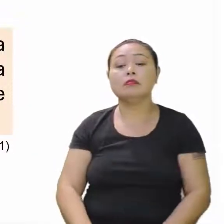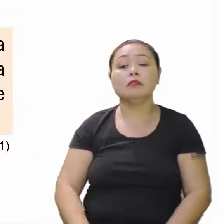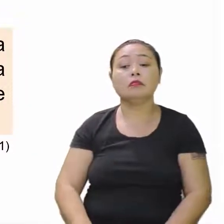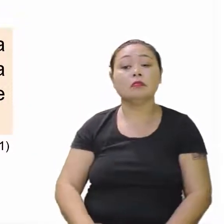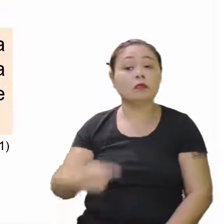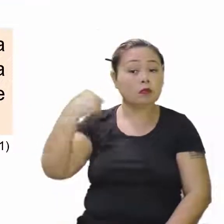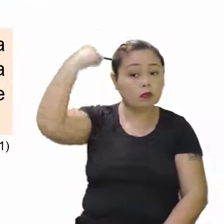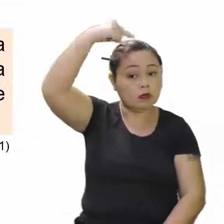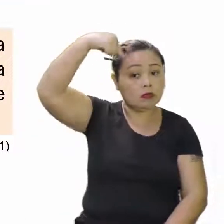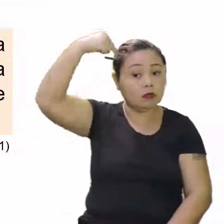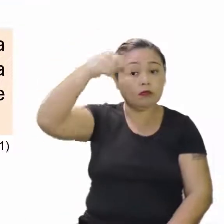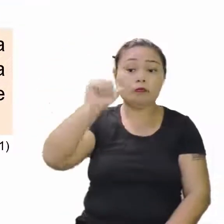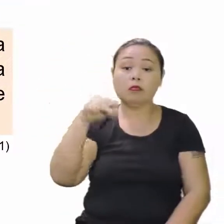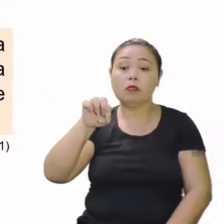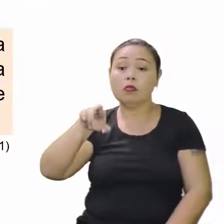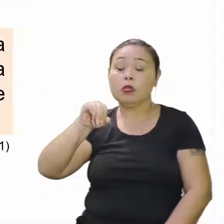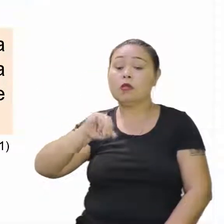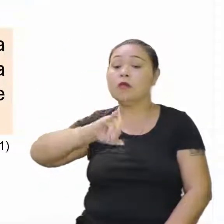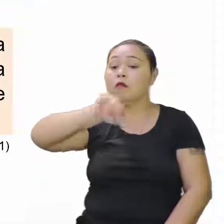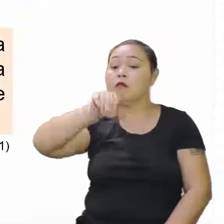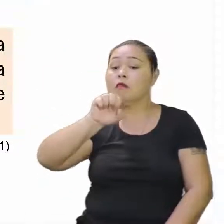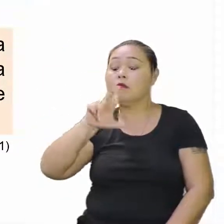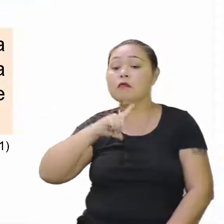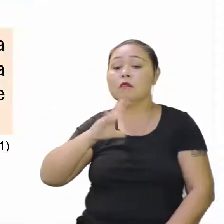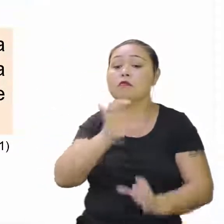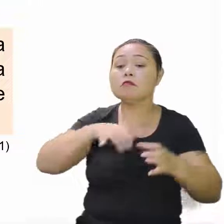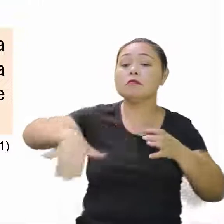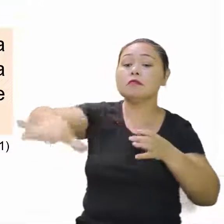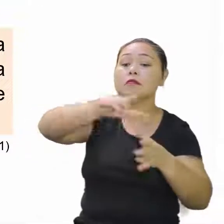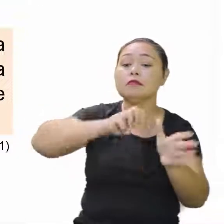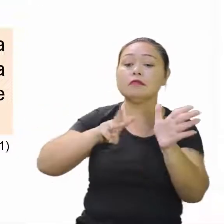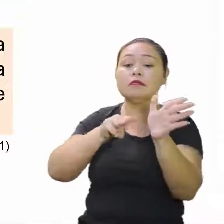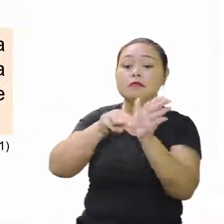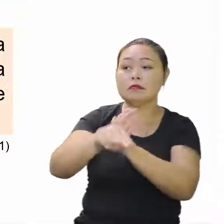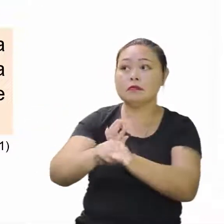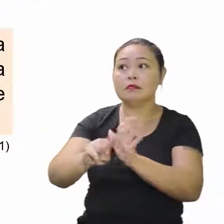Santo Antônio Giral. Complexo do Madeira.